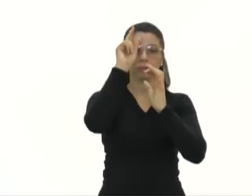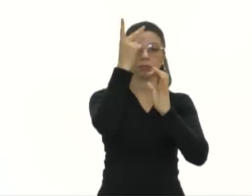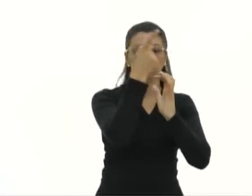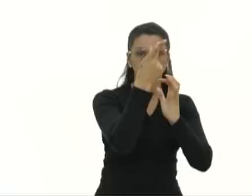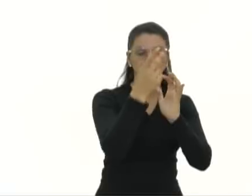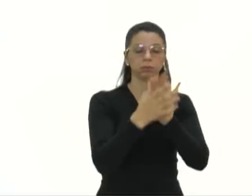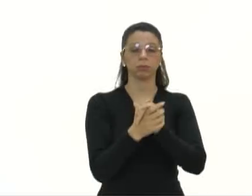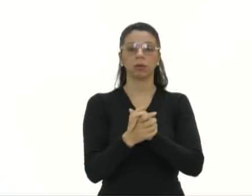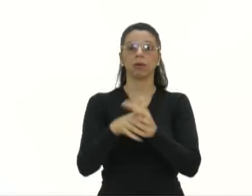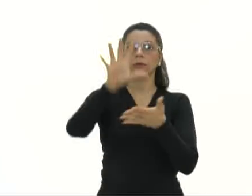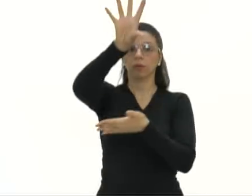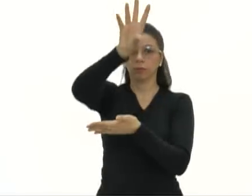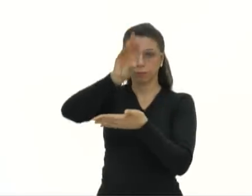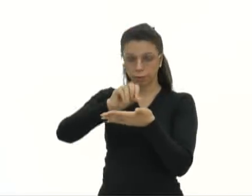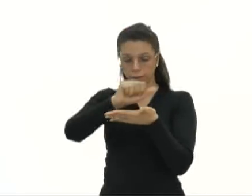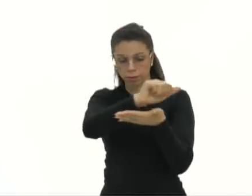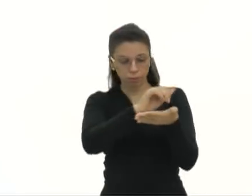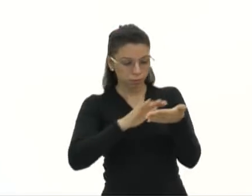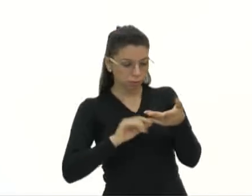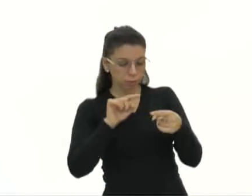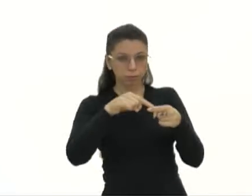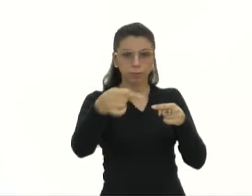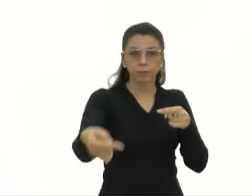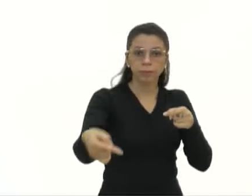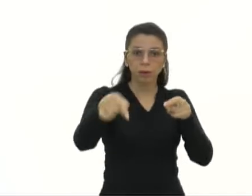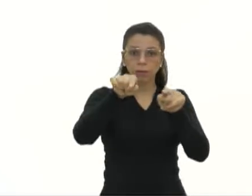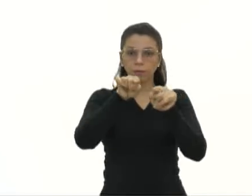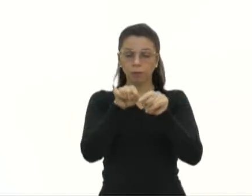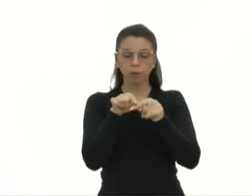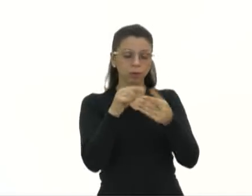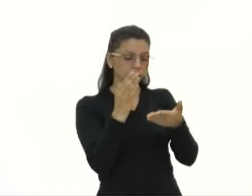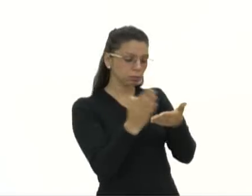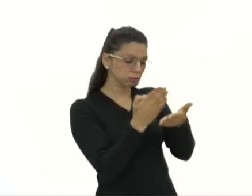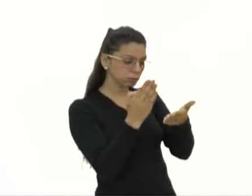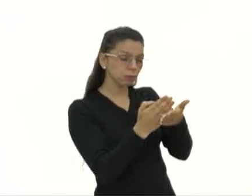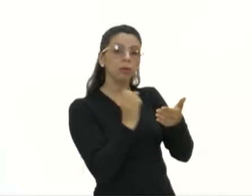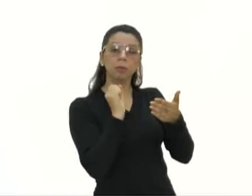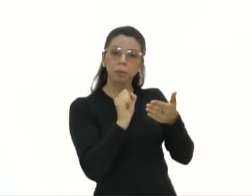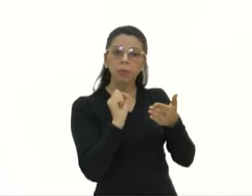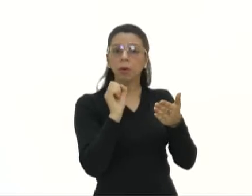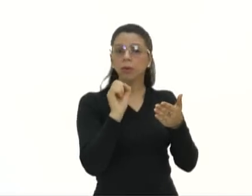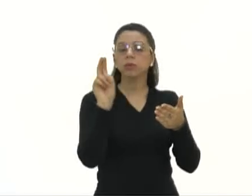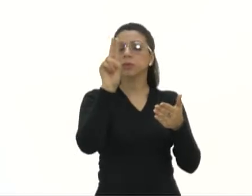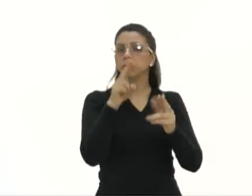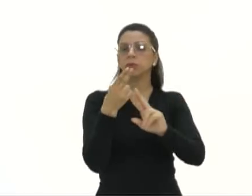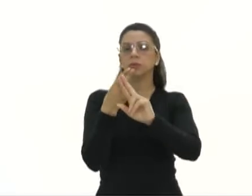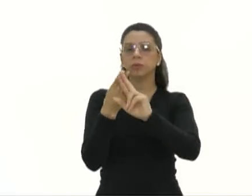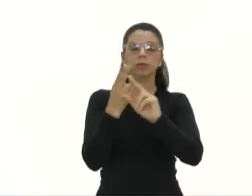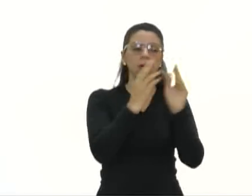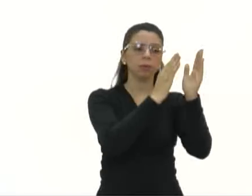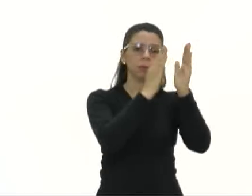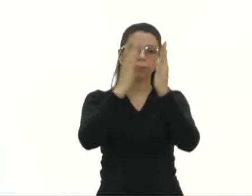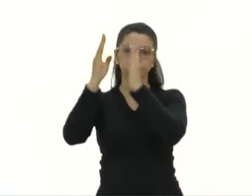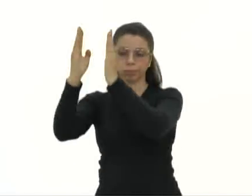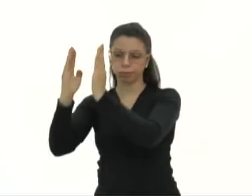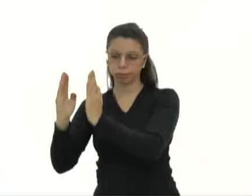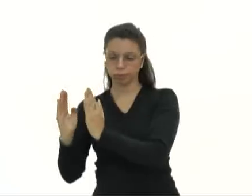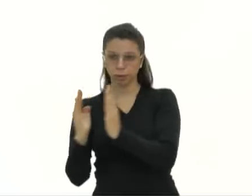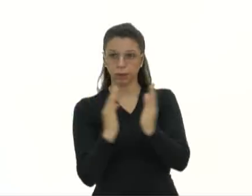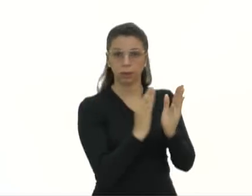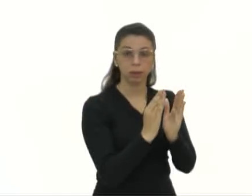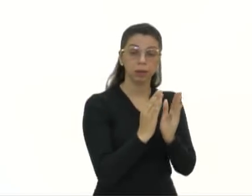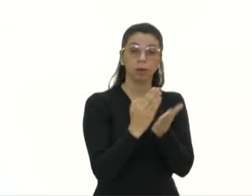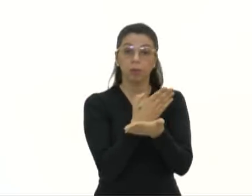você vai copiar esse exercício e você vai voltar no seu material e pode usar o mapa conceitual. Veja essa sequência, da onde o